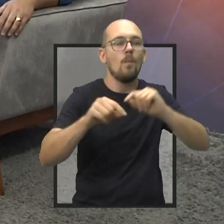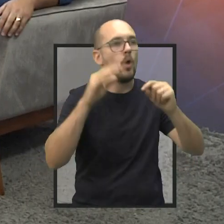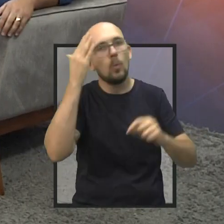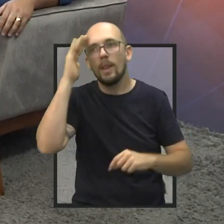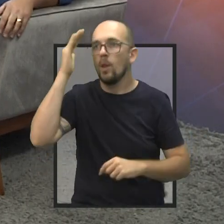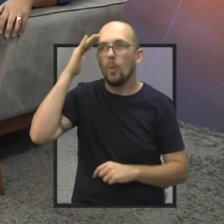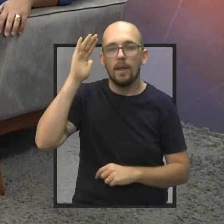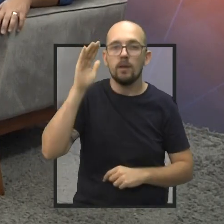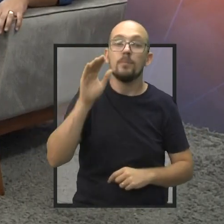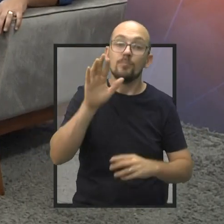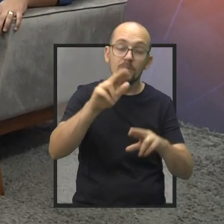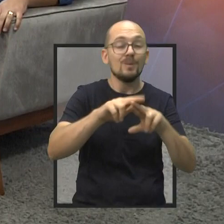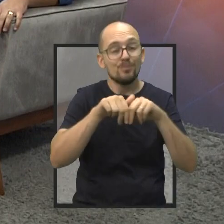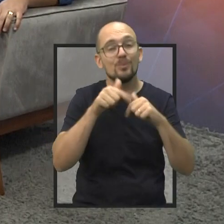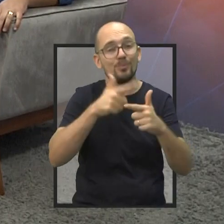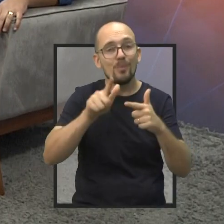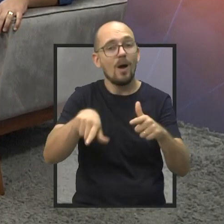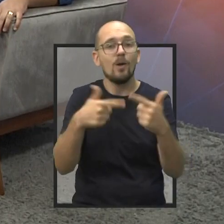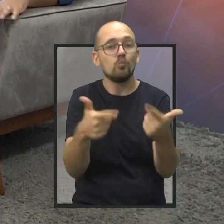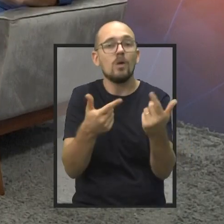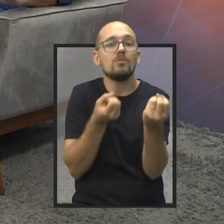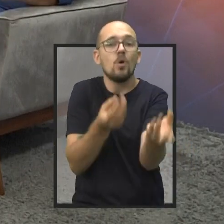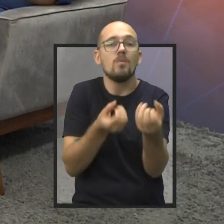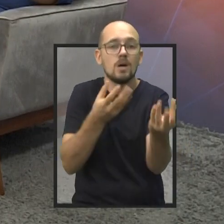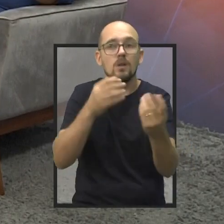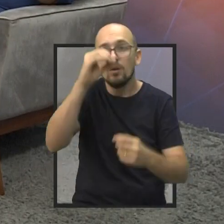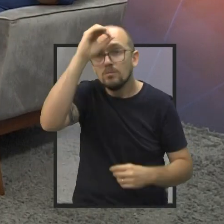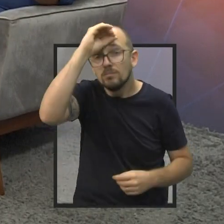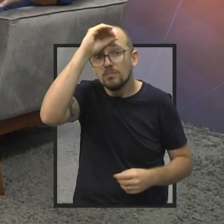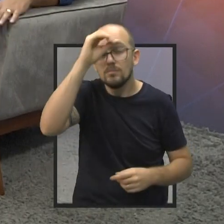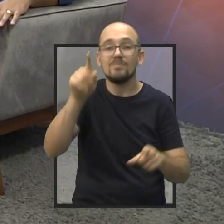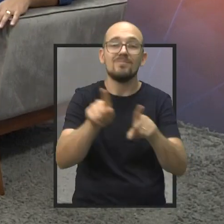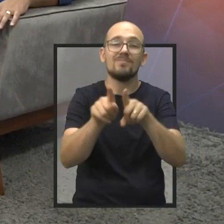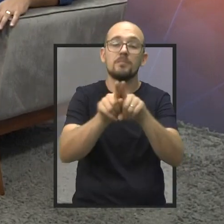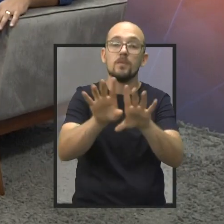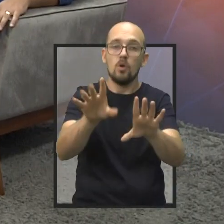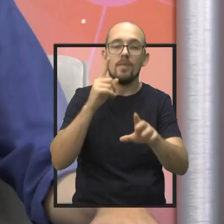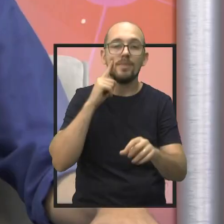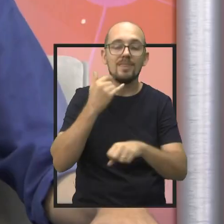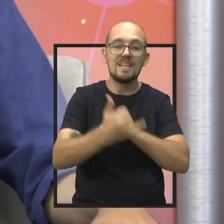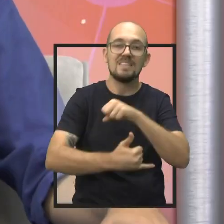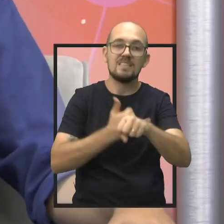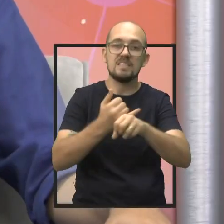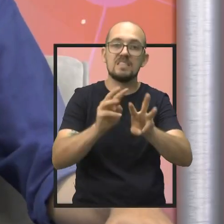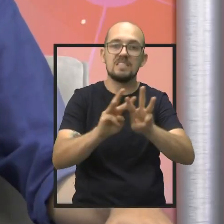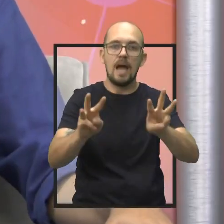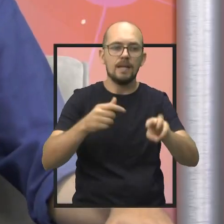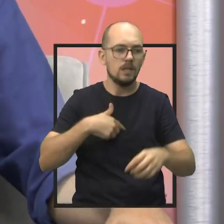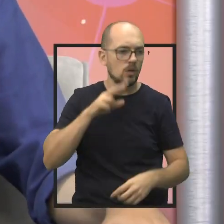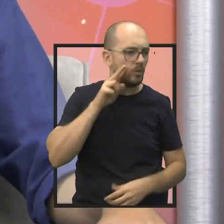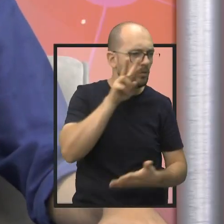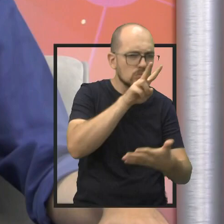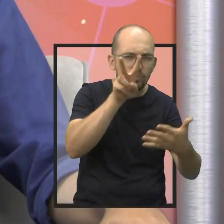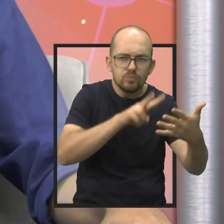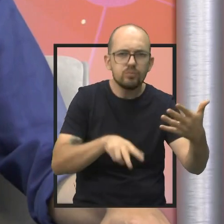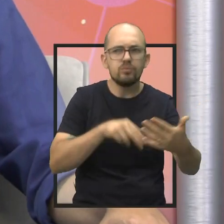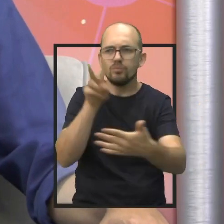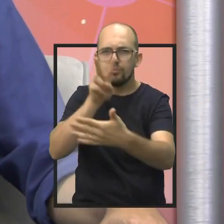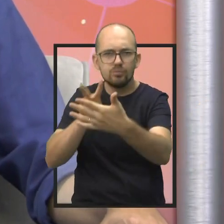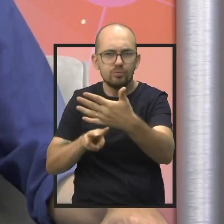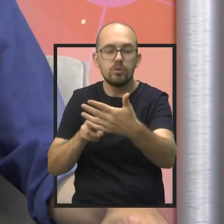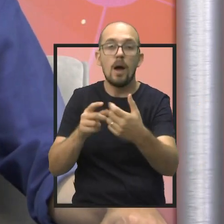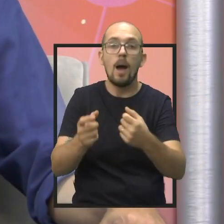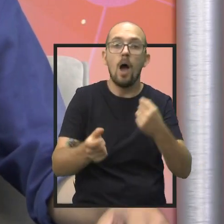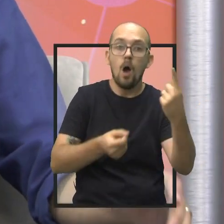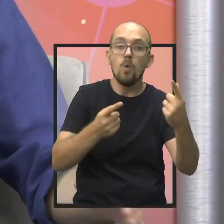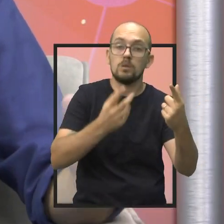problema é a desinformação, né? Exatamente. Então, existem sites, eu estou acompanhando tudo, né? Então, a maioria dos sites